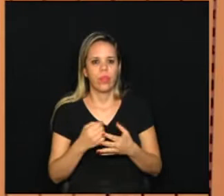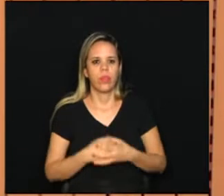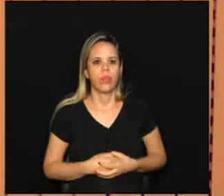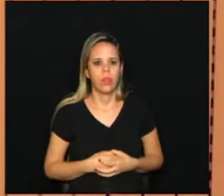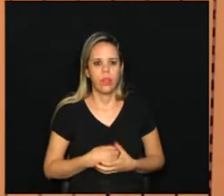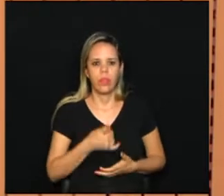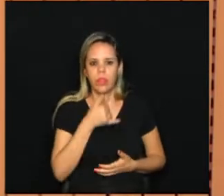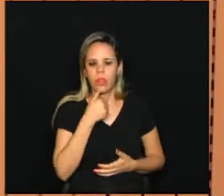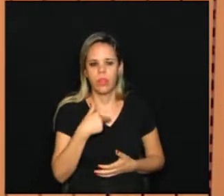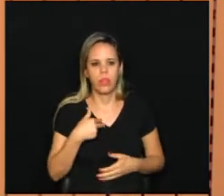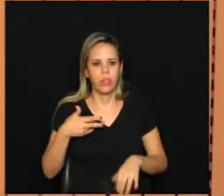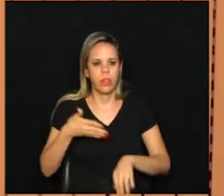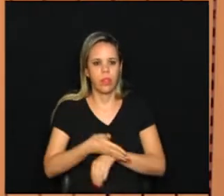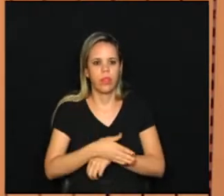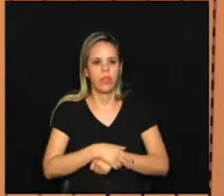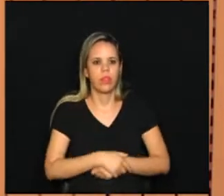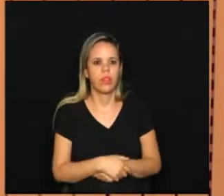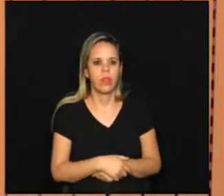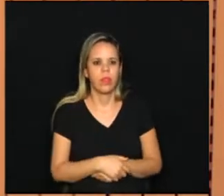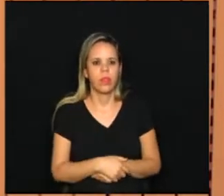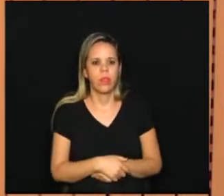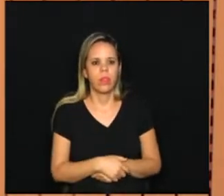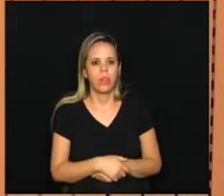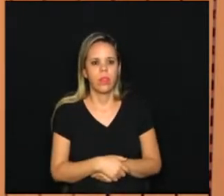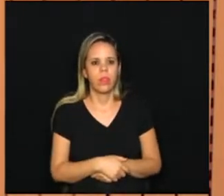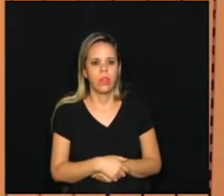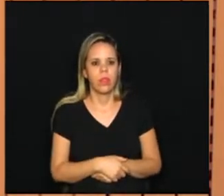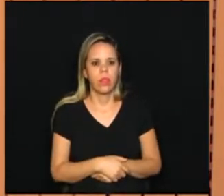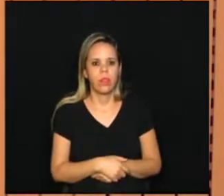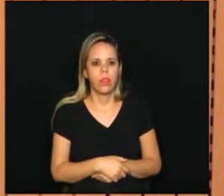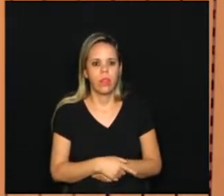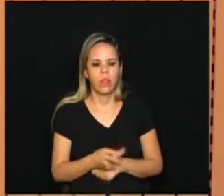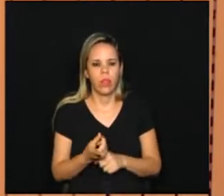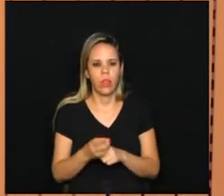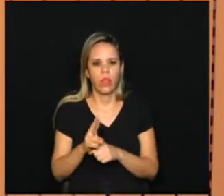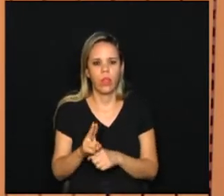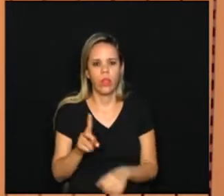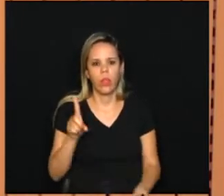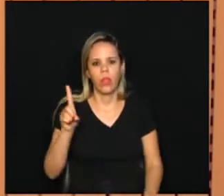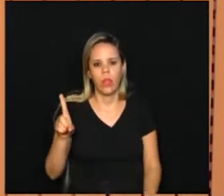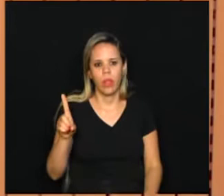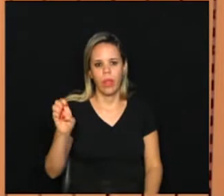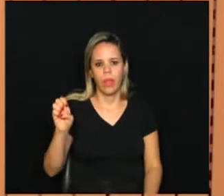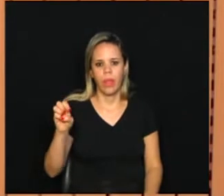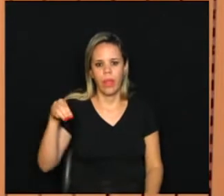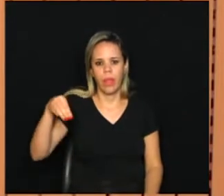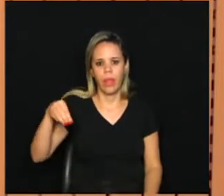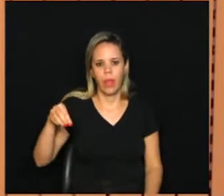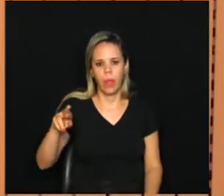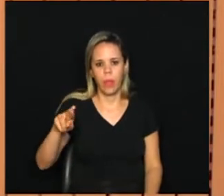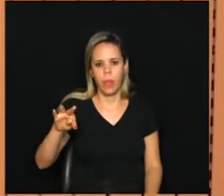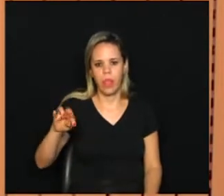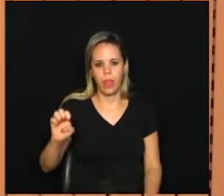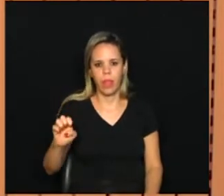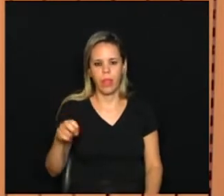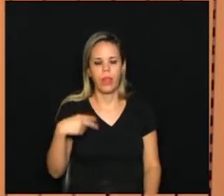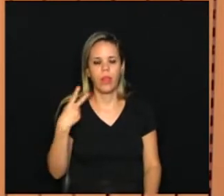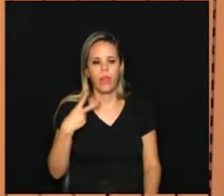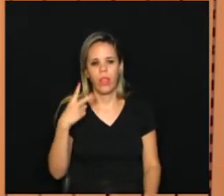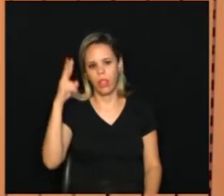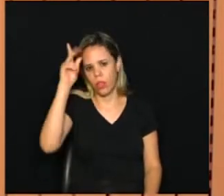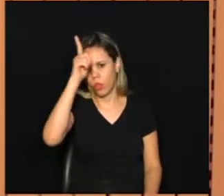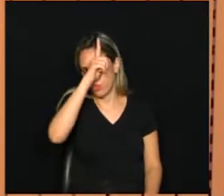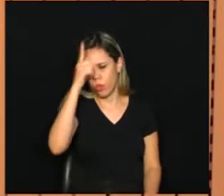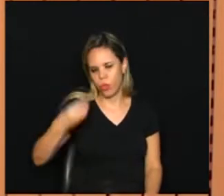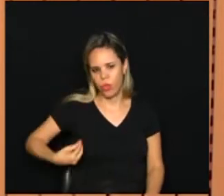infelizmente, não puderam participar. Antes de passar para o doutor Dimitri, O vereador Gustavo Peta está